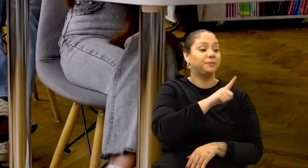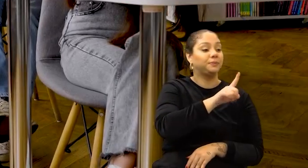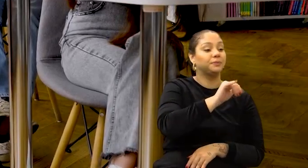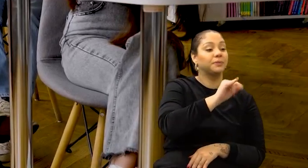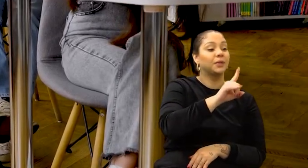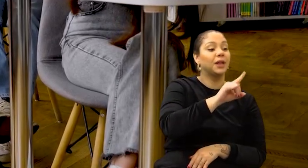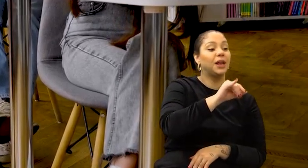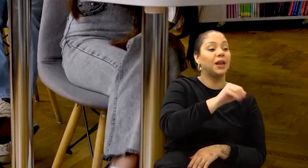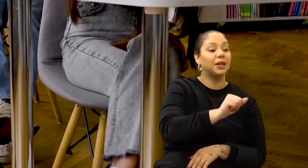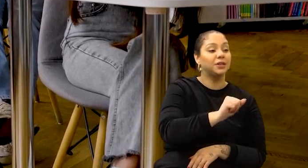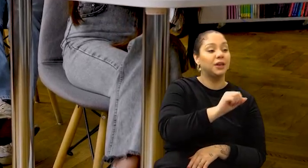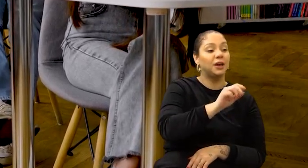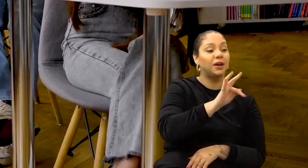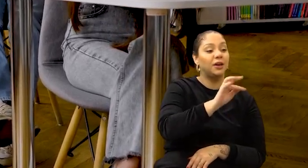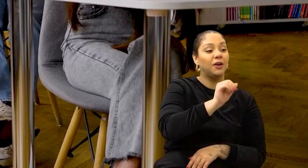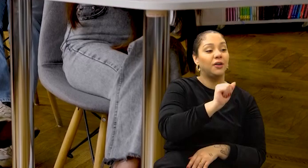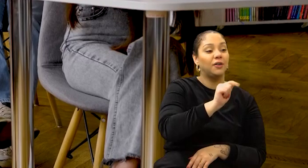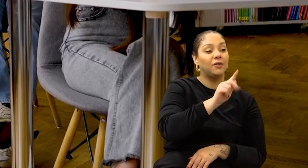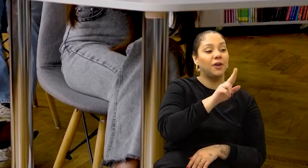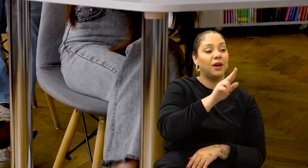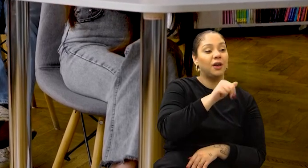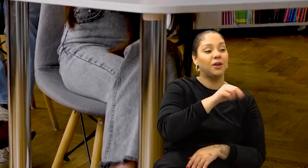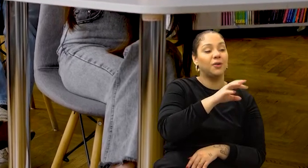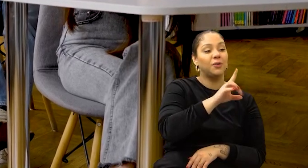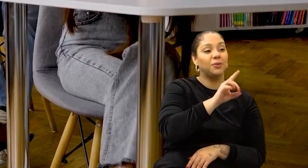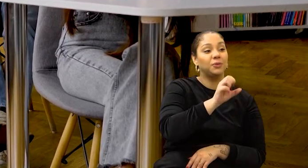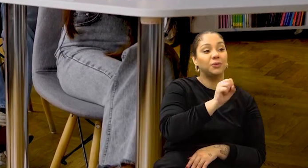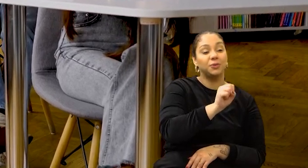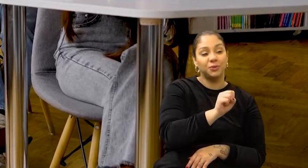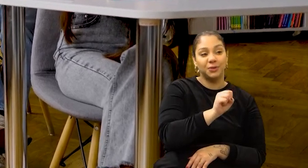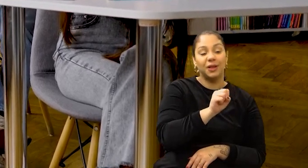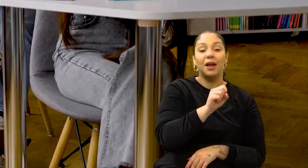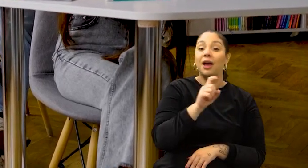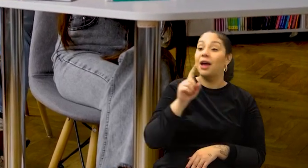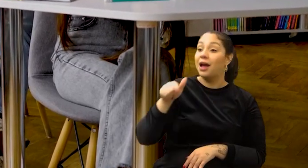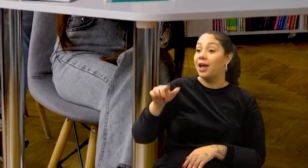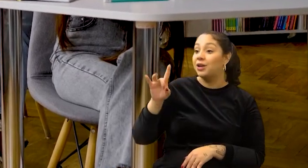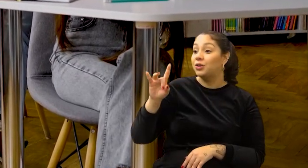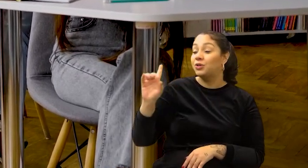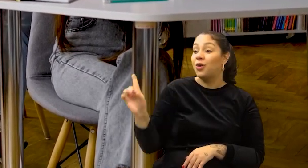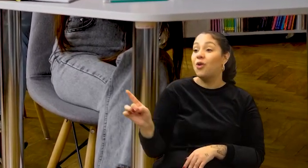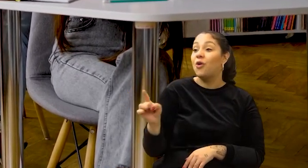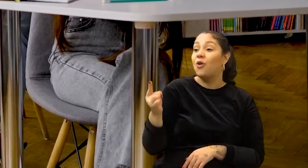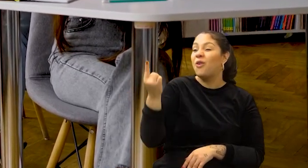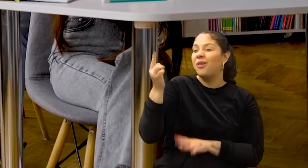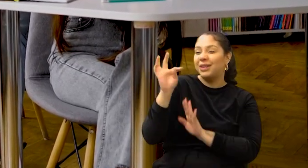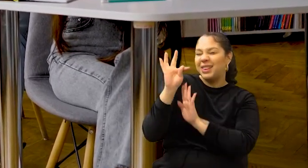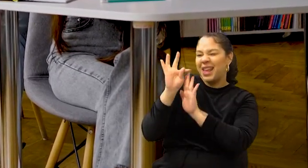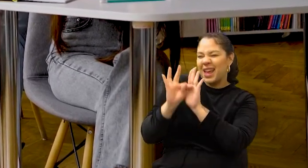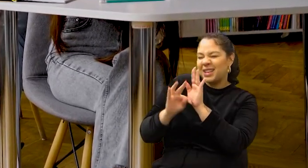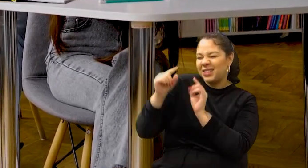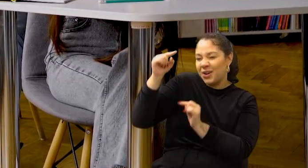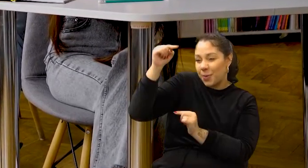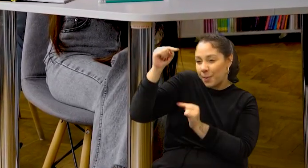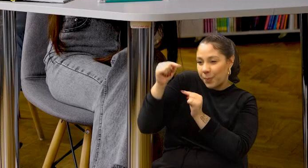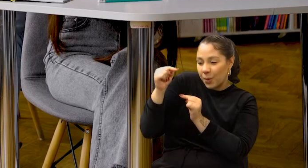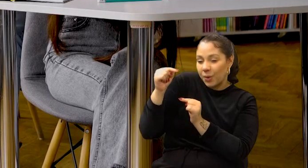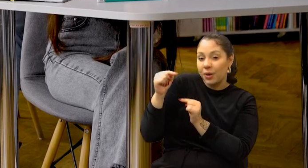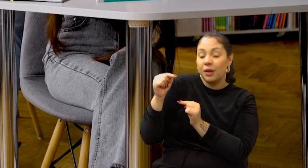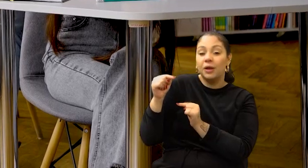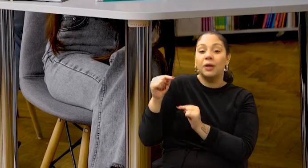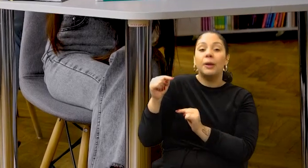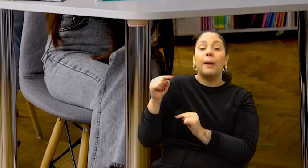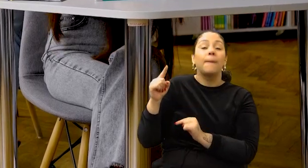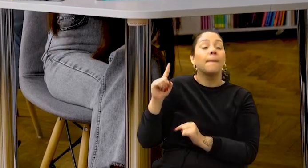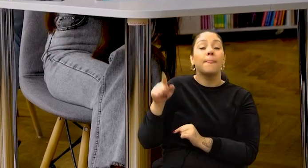professora Lígia Fagundes Telles Ah o seminário dos Ratos então é um conto só um texto bem curto